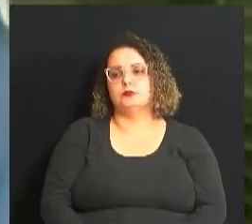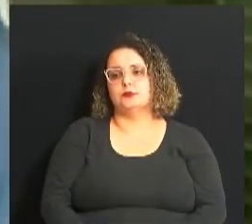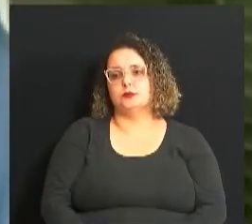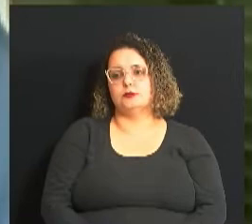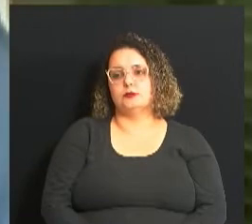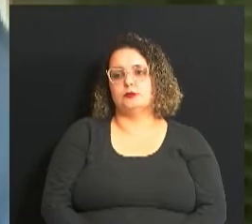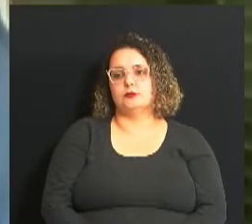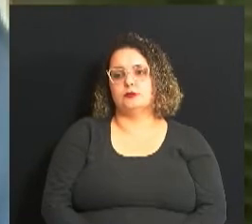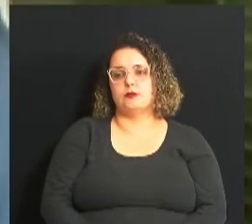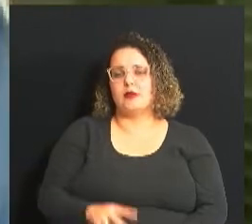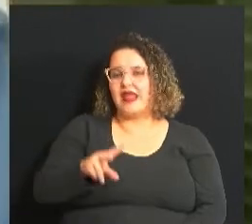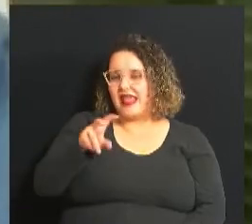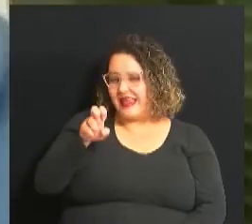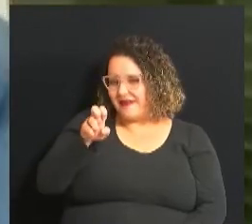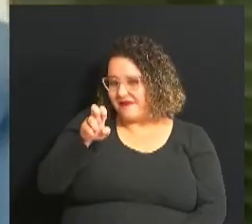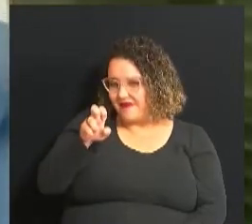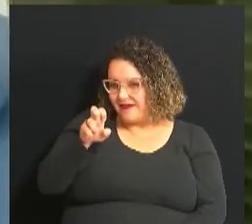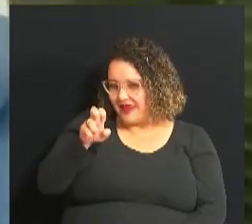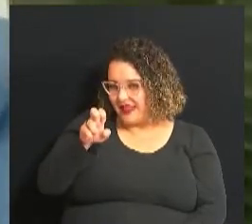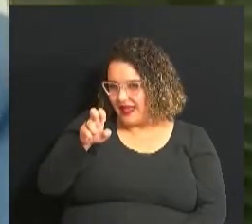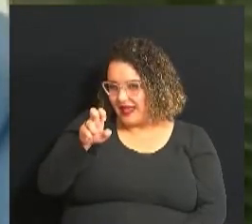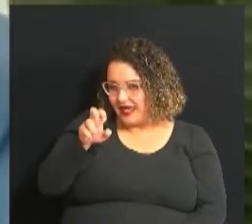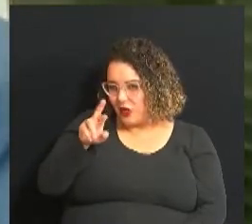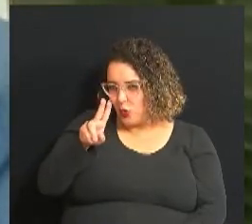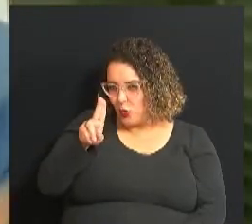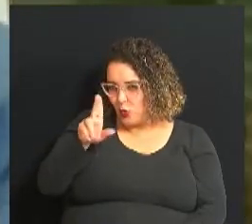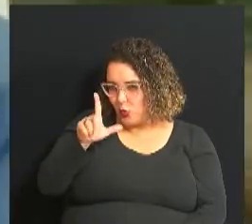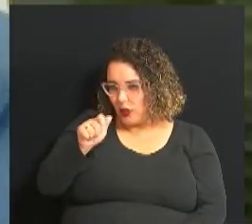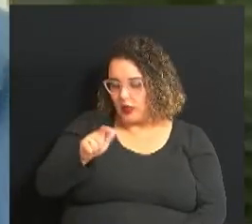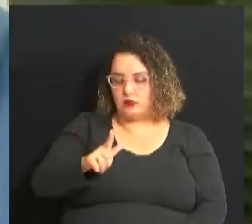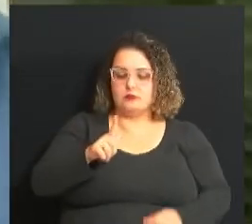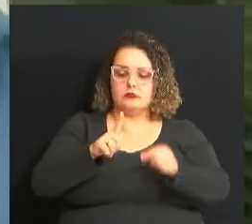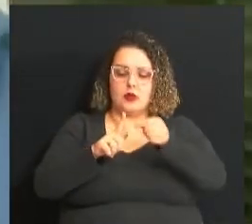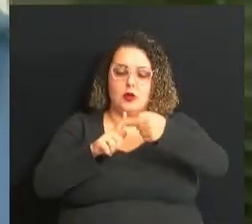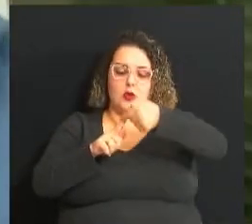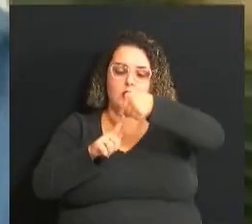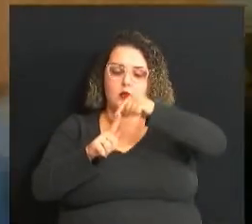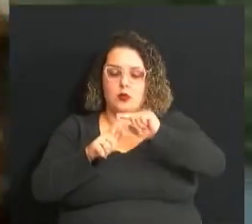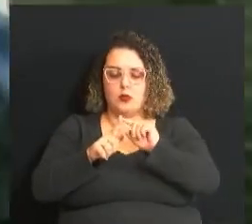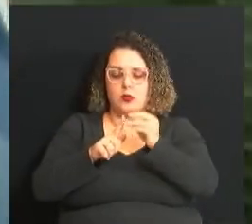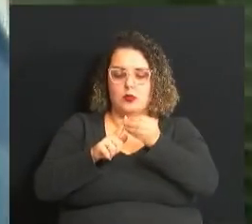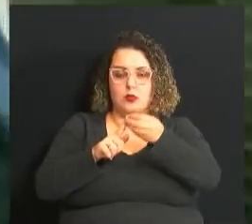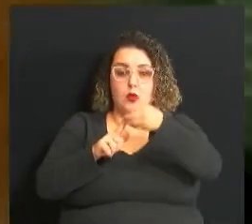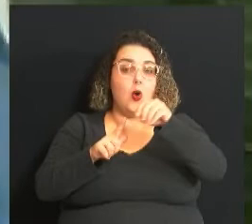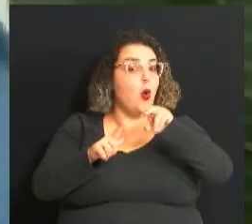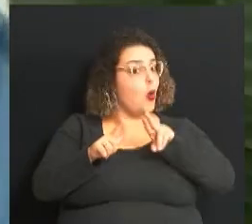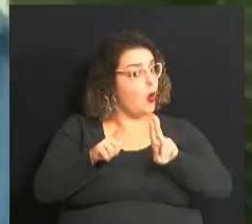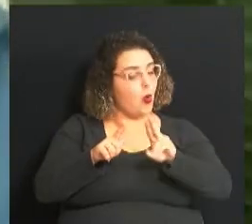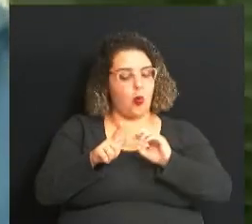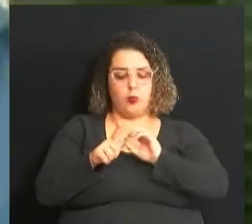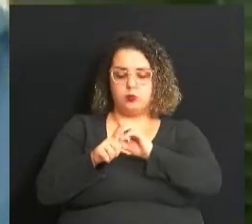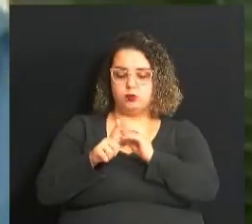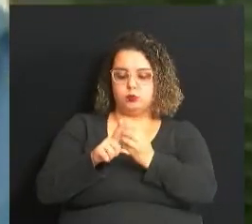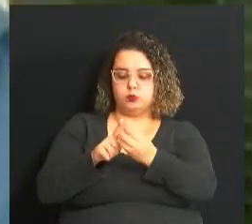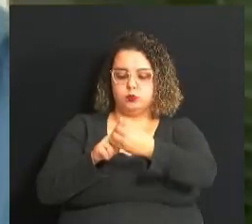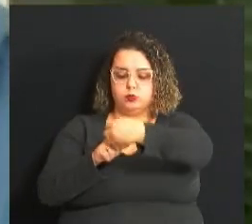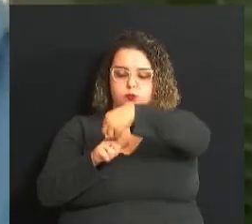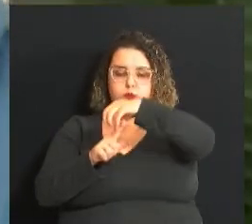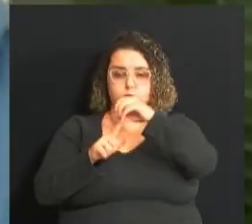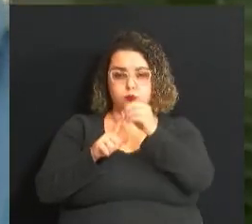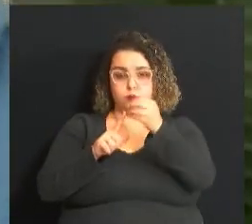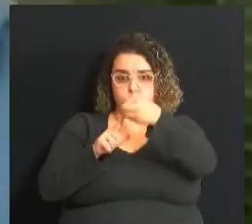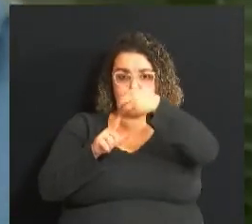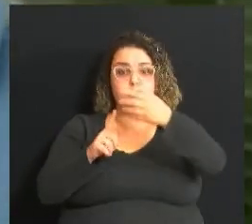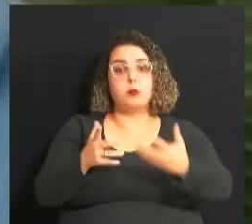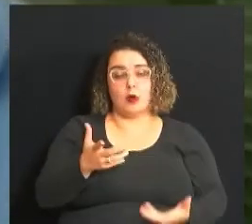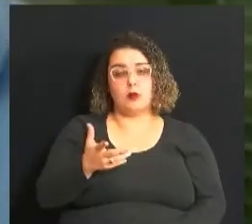verrugas que podem aparecer na cabeça do pênis ou no órgão inteiro, né? Verrugas que difíceis